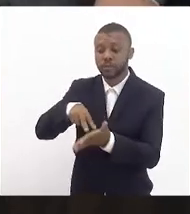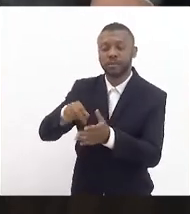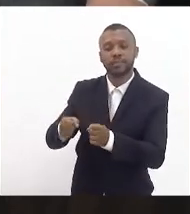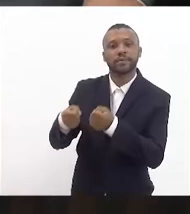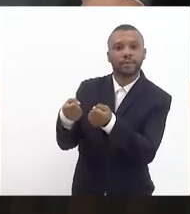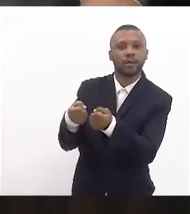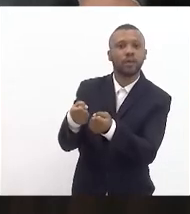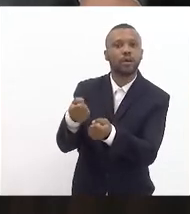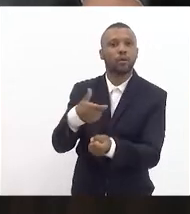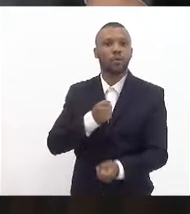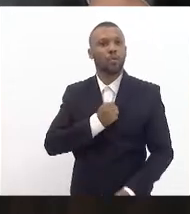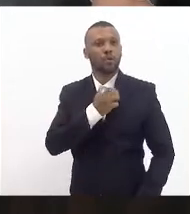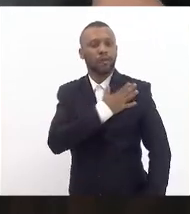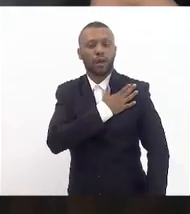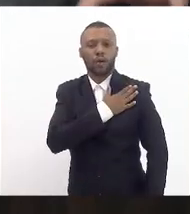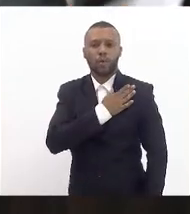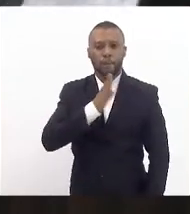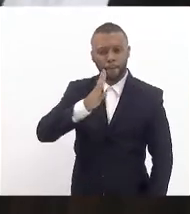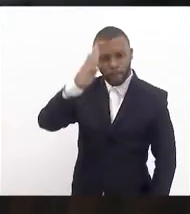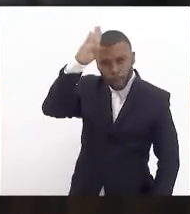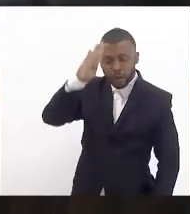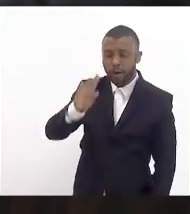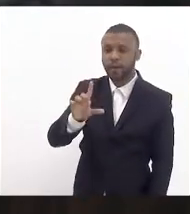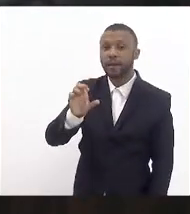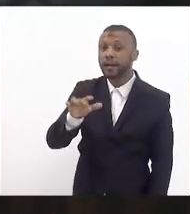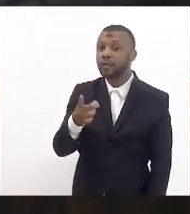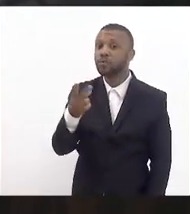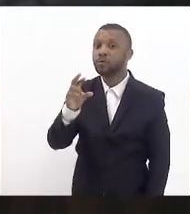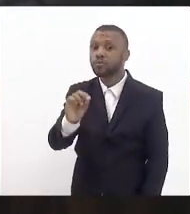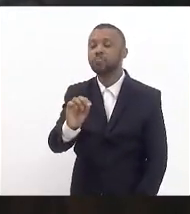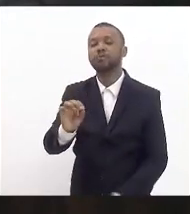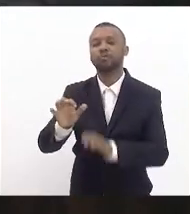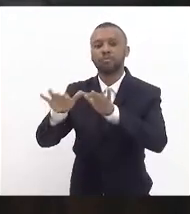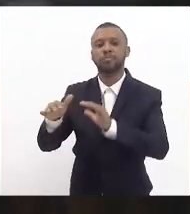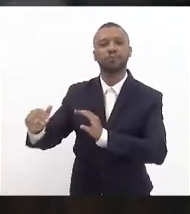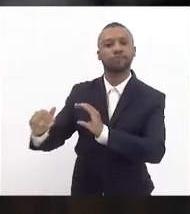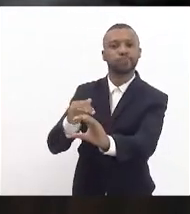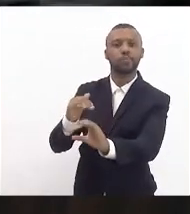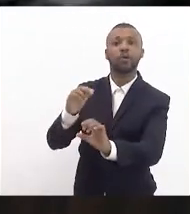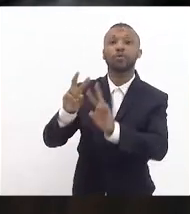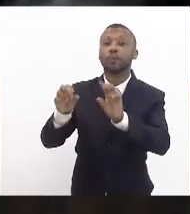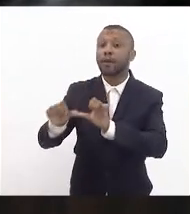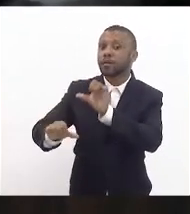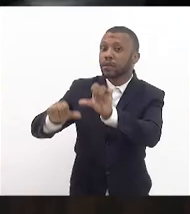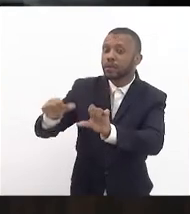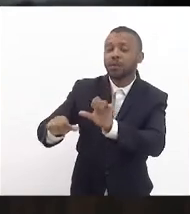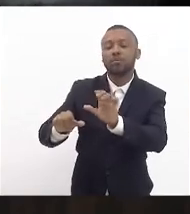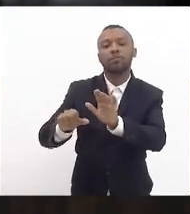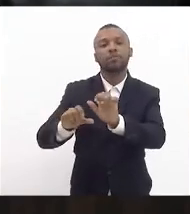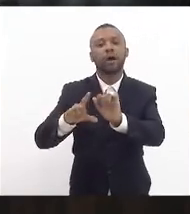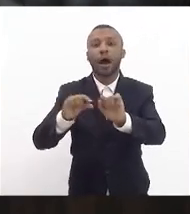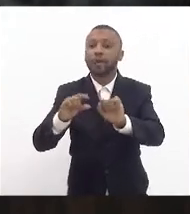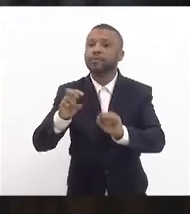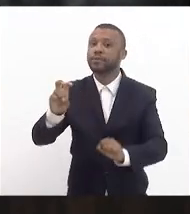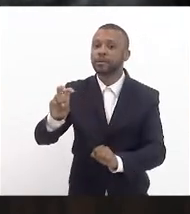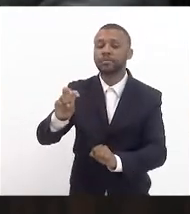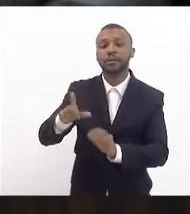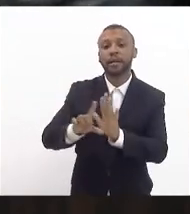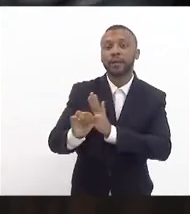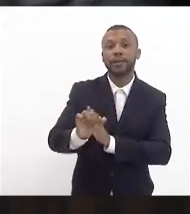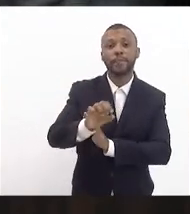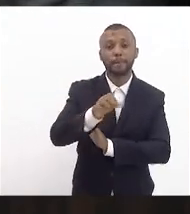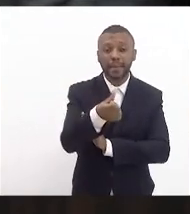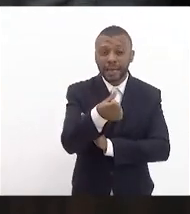bombeiro Leandro Sampaio Monteiro, o envio de mensagens expondo sobre a alteração do artigo 5º da Lei 658, de 5